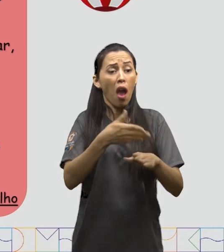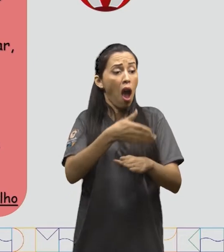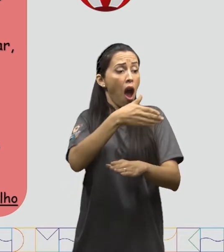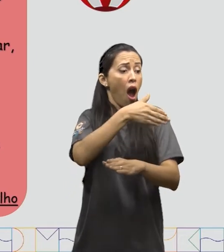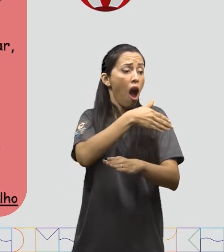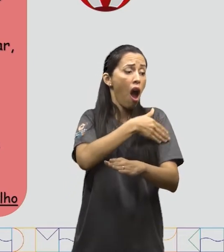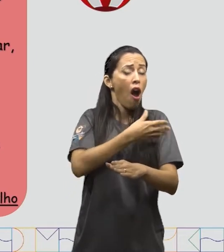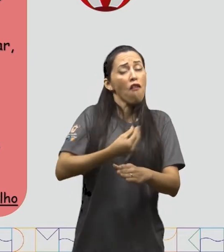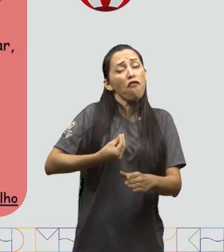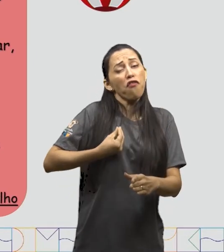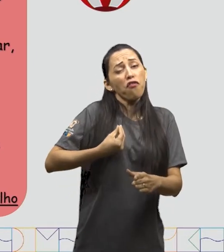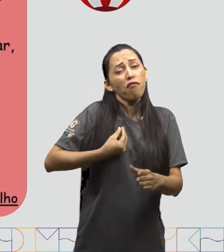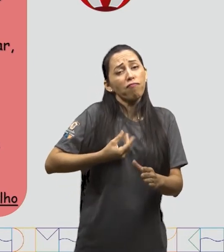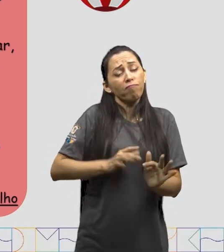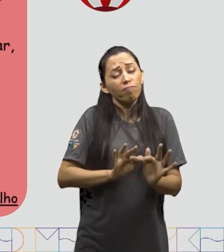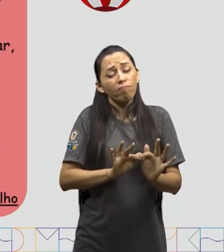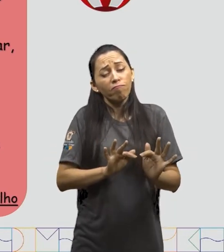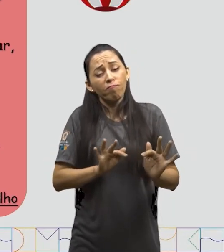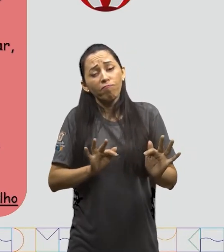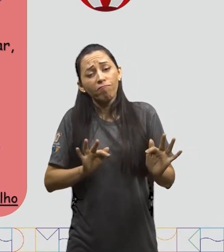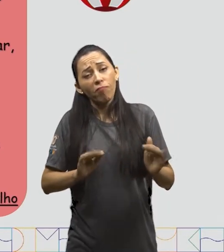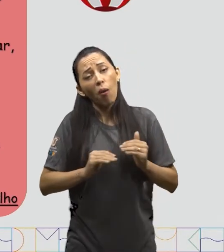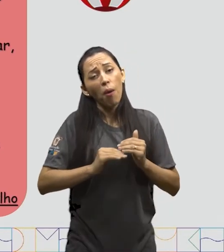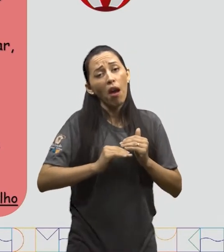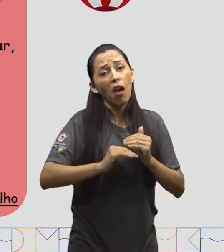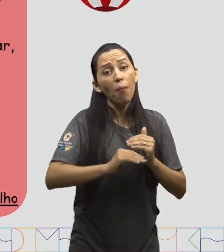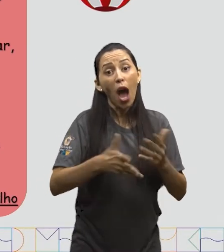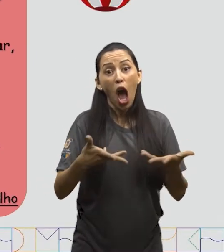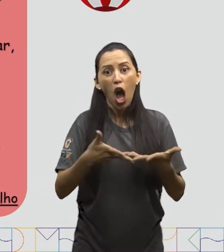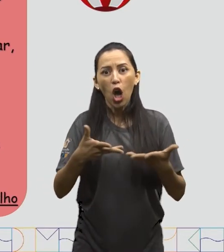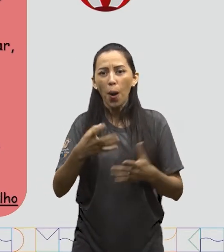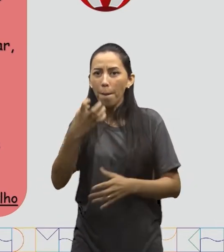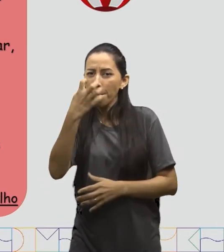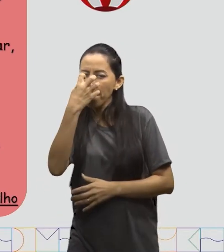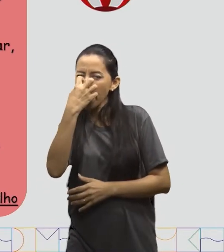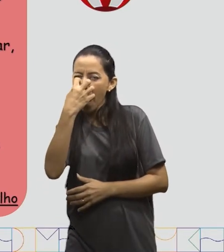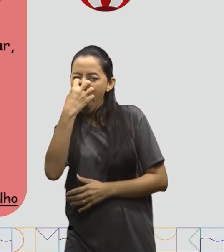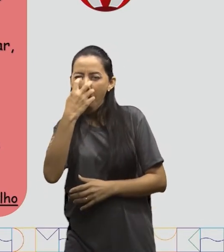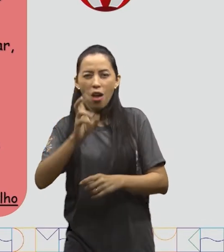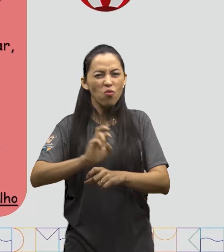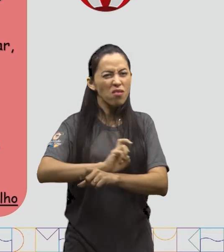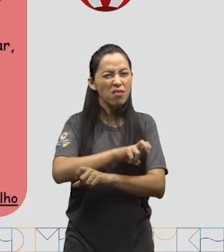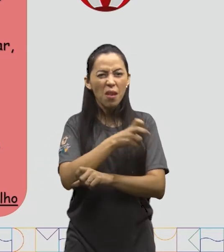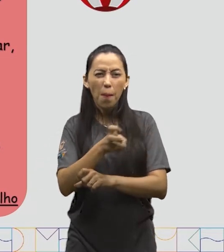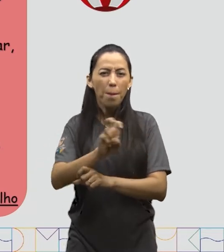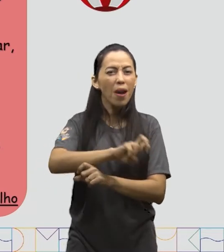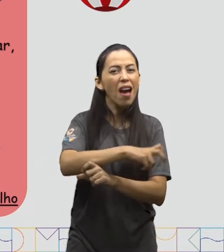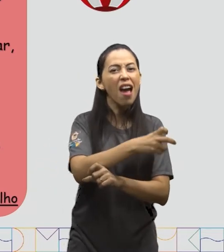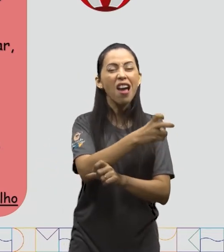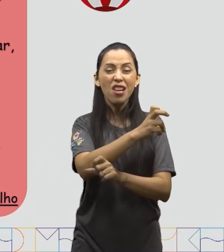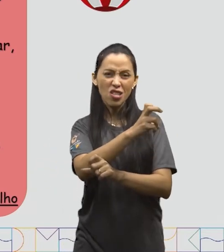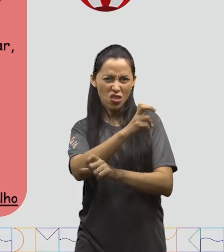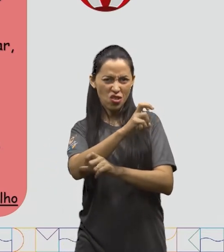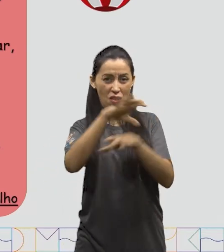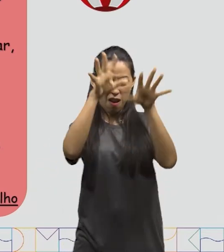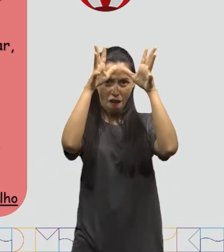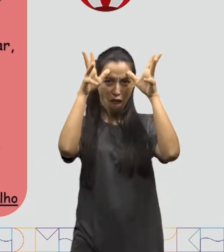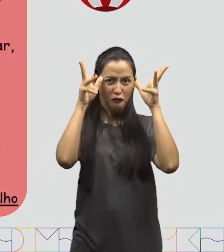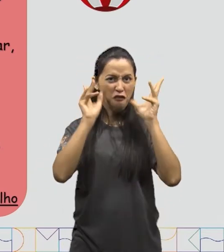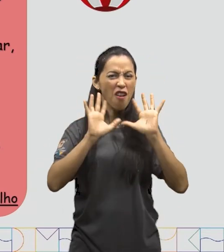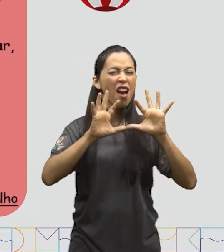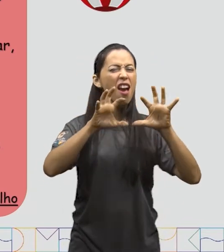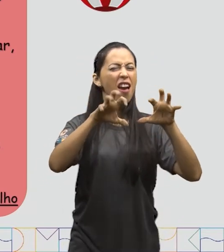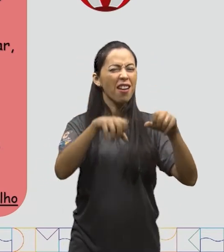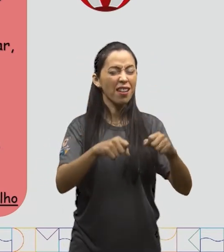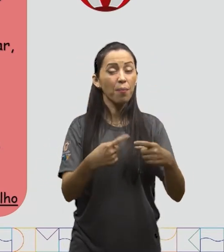vidinha de todo dia, agora passa o palhaço, a serpente, a fera que assusta a gente. O